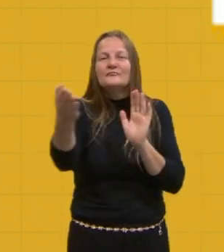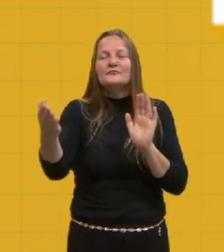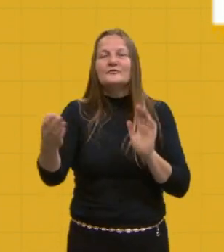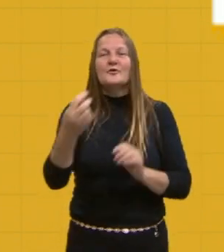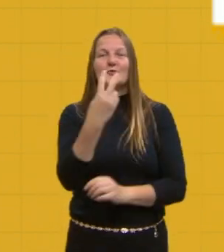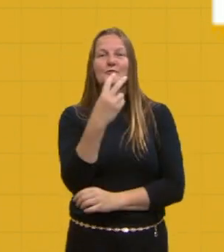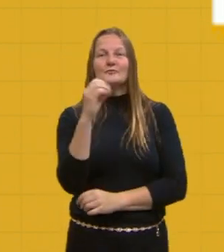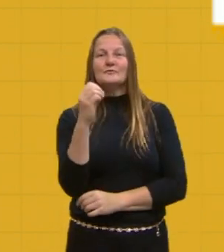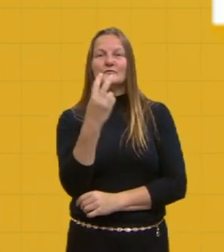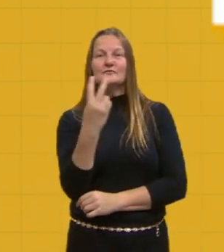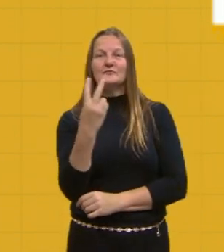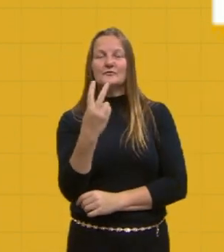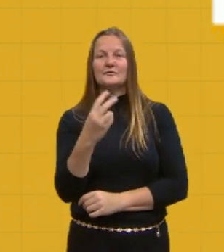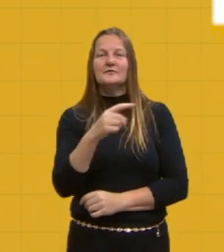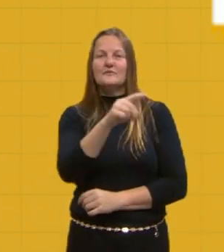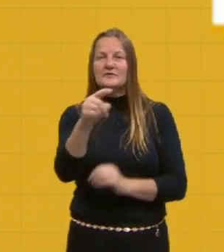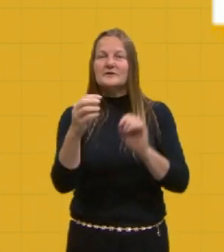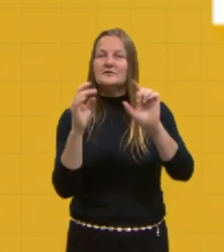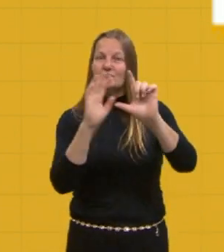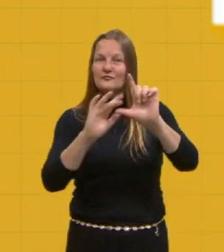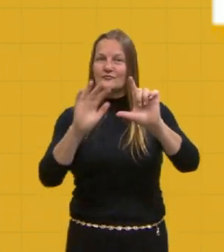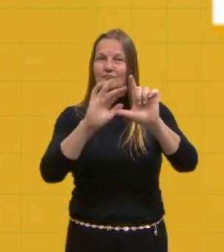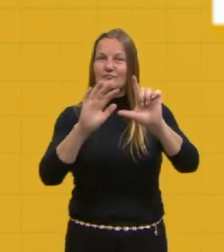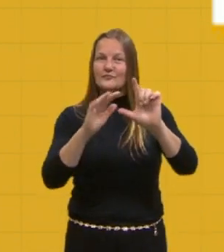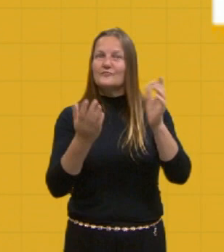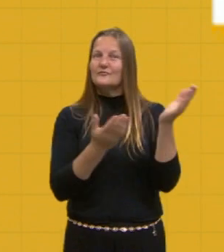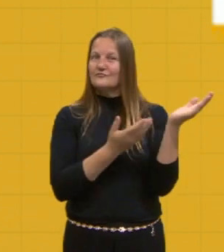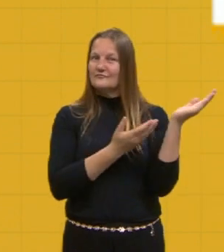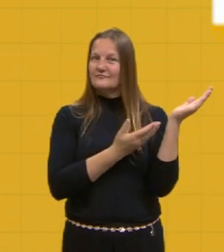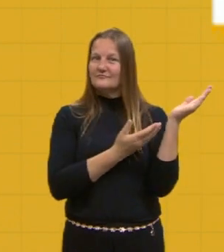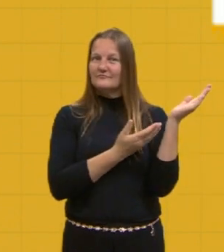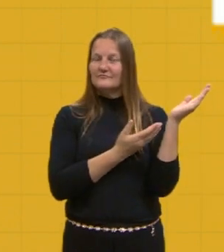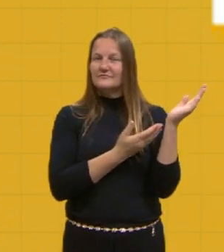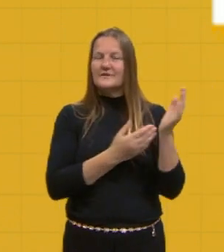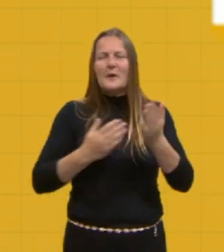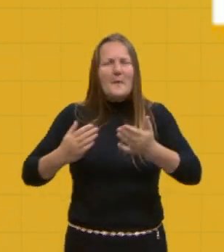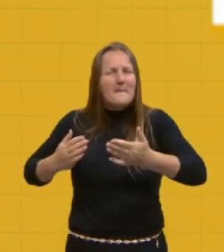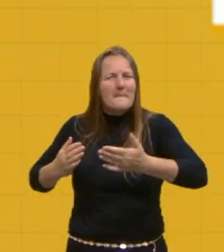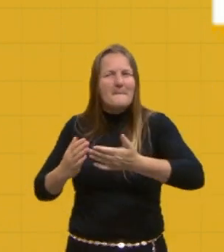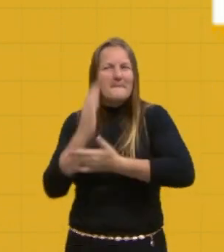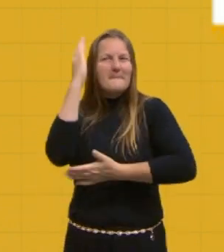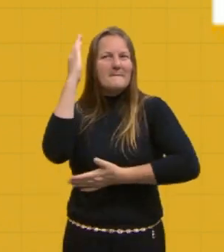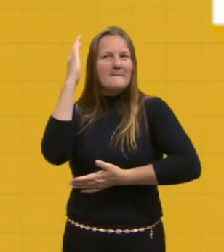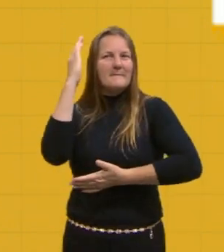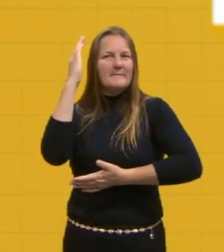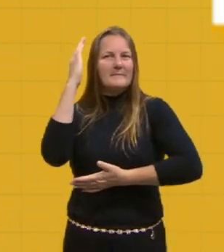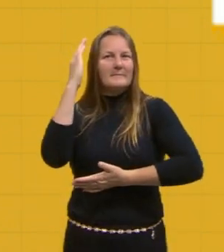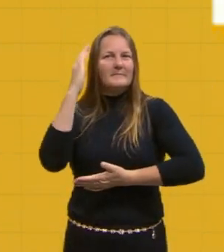2022, acesse o QR Code no link. E partiu passar!